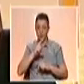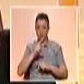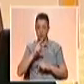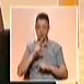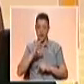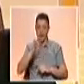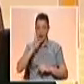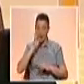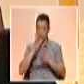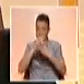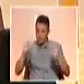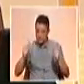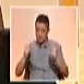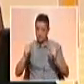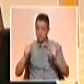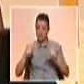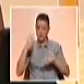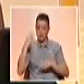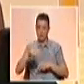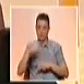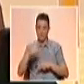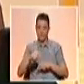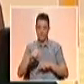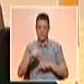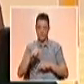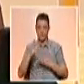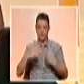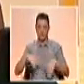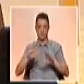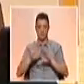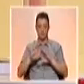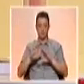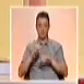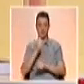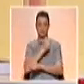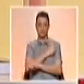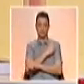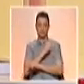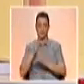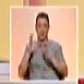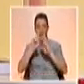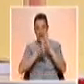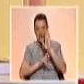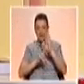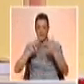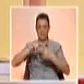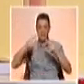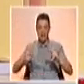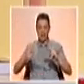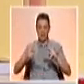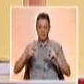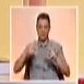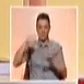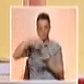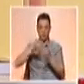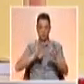escassez mais visível. Uhum. Houve nessa altura uma casas. Série de regras de restrição, as autarquias puseram muito em prática